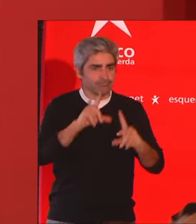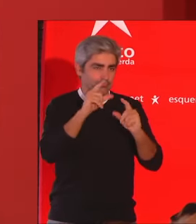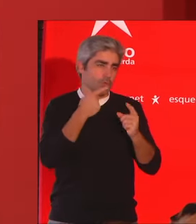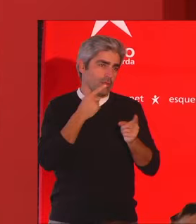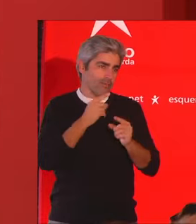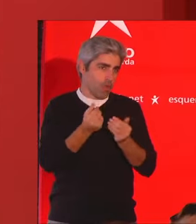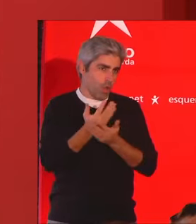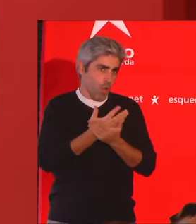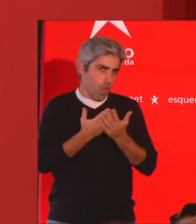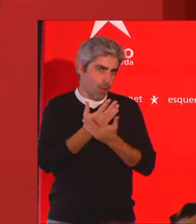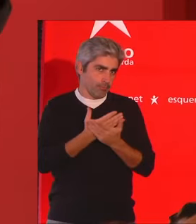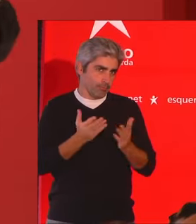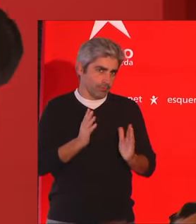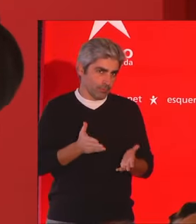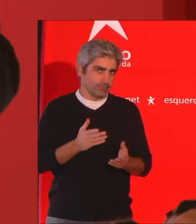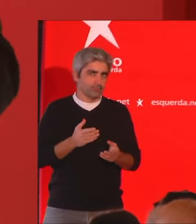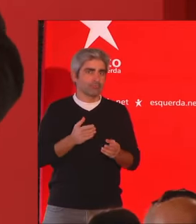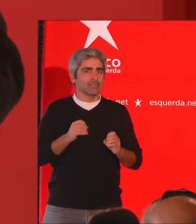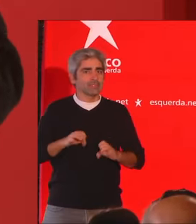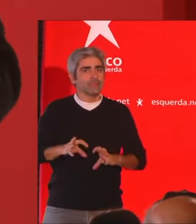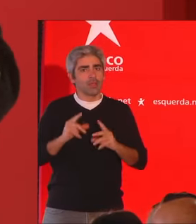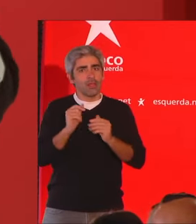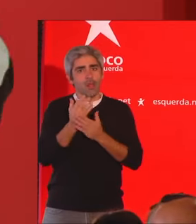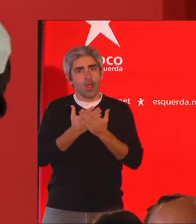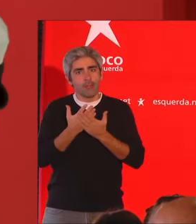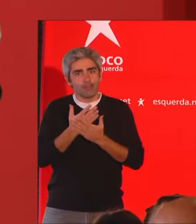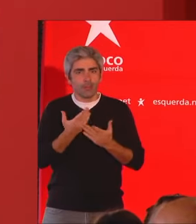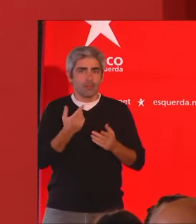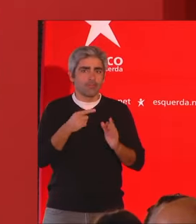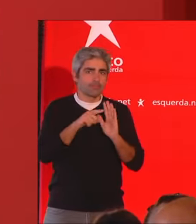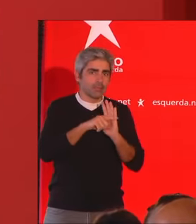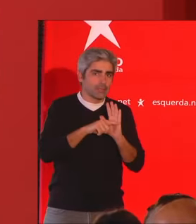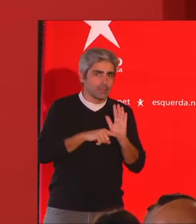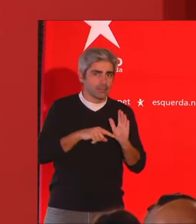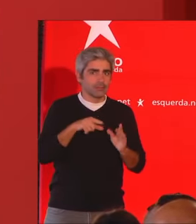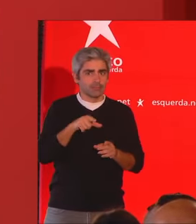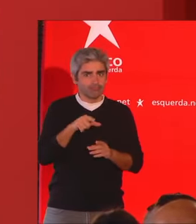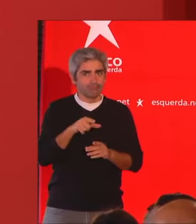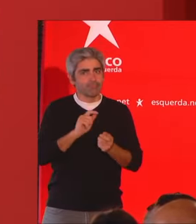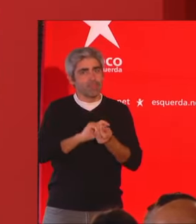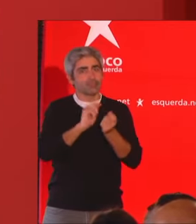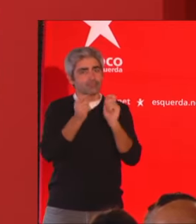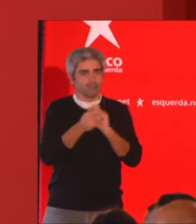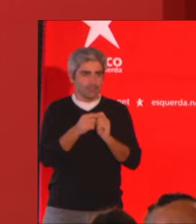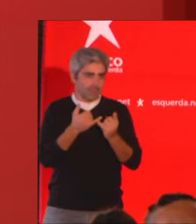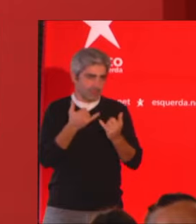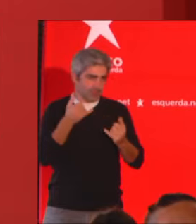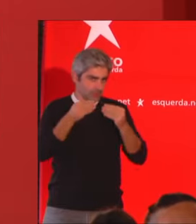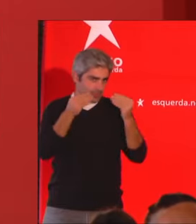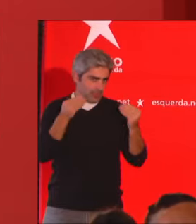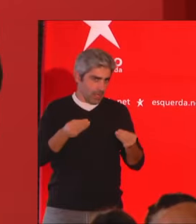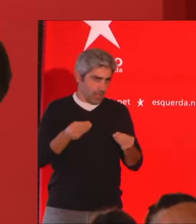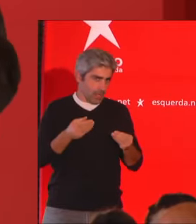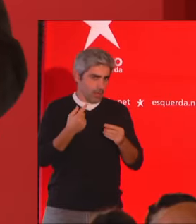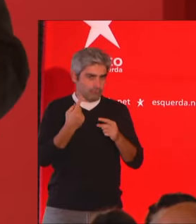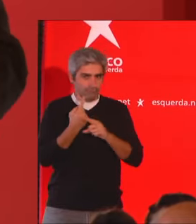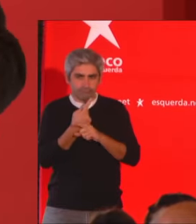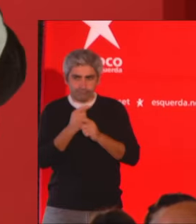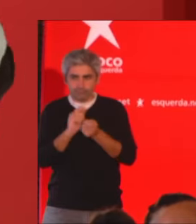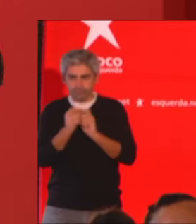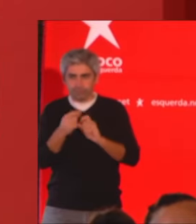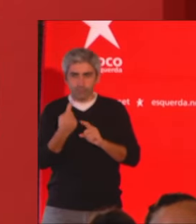económico, o desenvolvimento da economia, cumprir as metas de transformação digital, etc.,